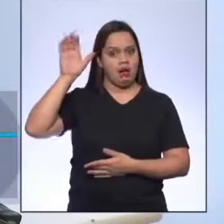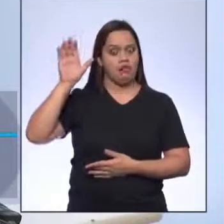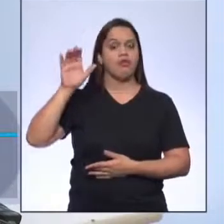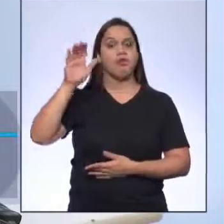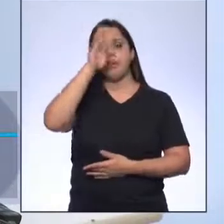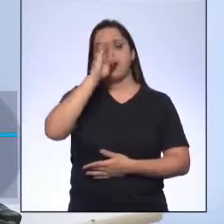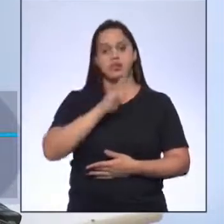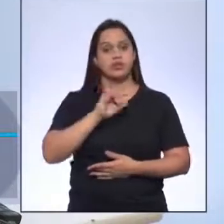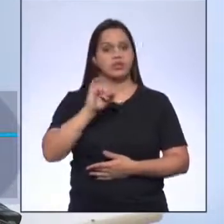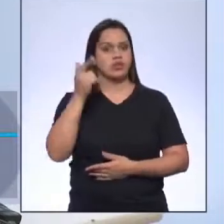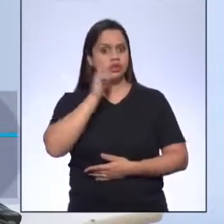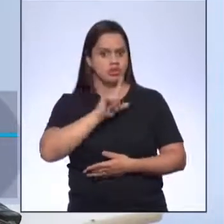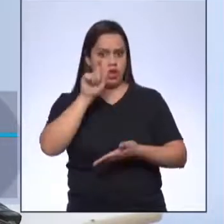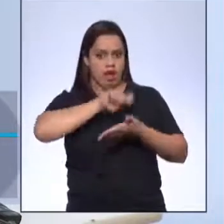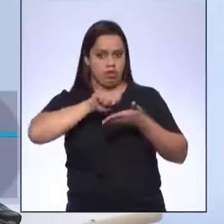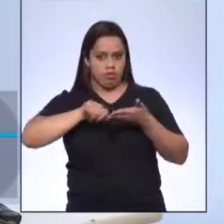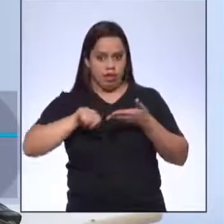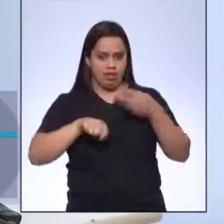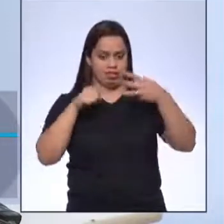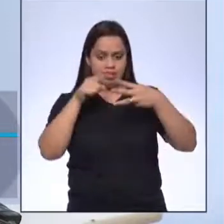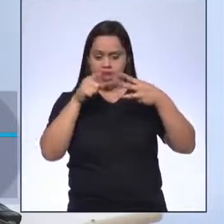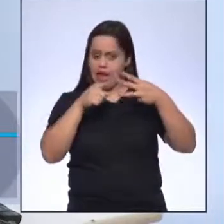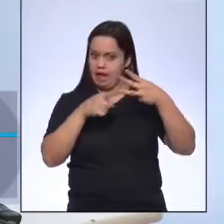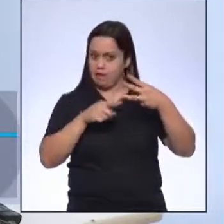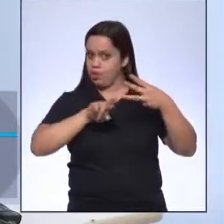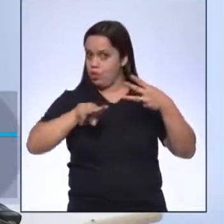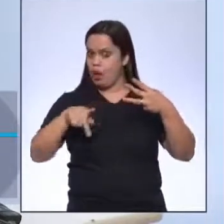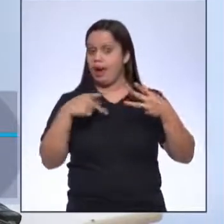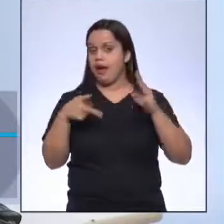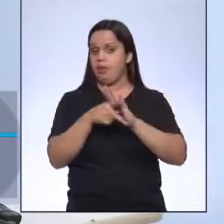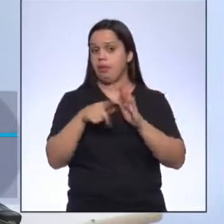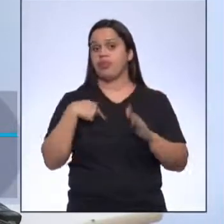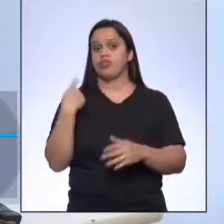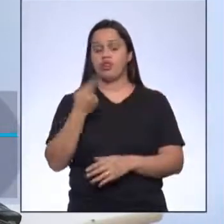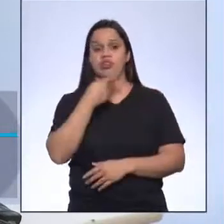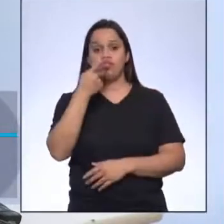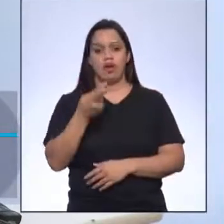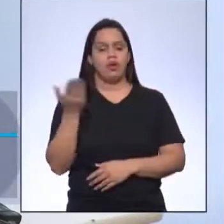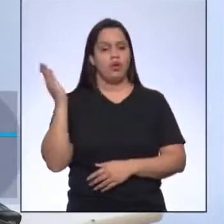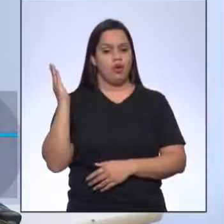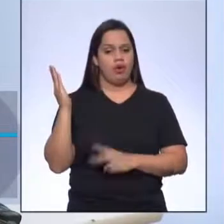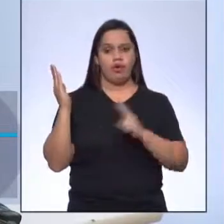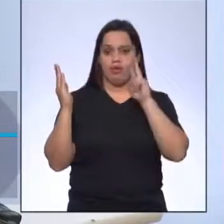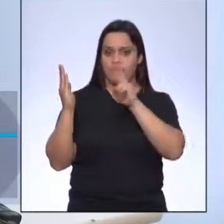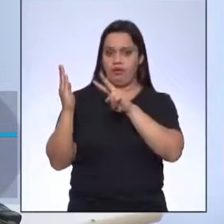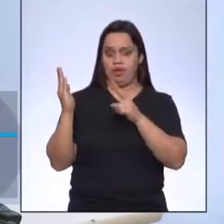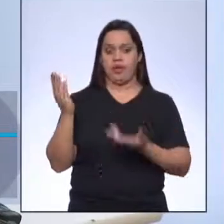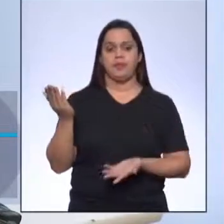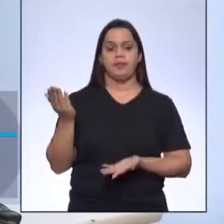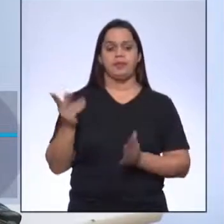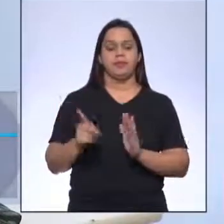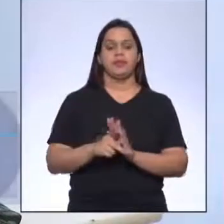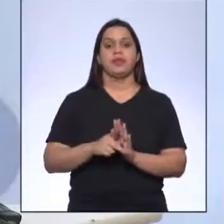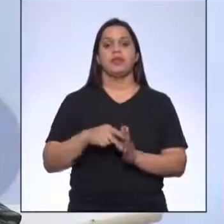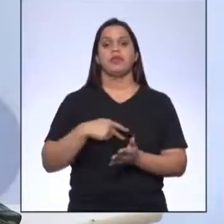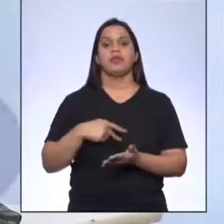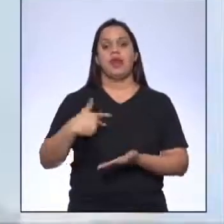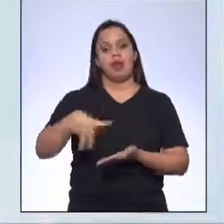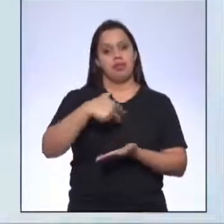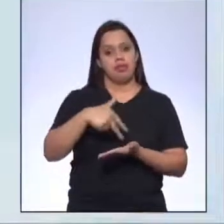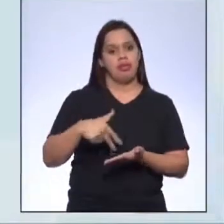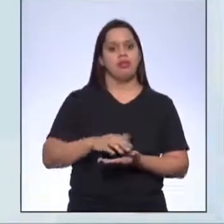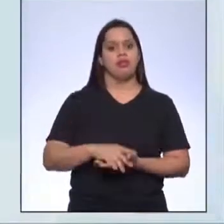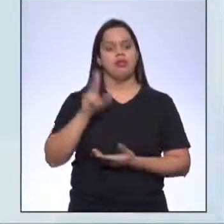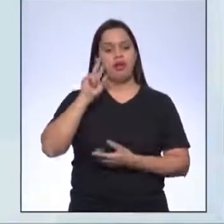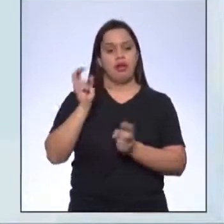anotarem pelo menos 3, sem ser das que a gente falou aqui, então vou deixar na tela para vocês as danças afro-brasileiras. Vamos